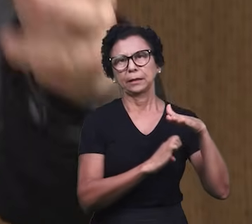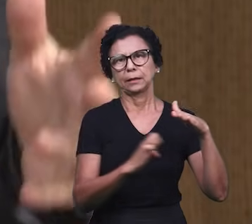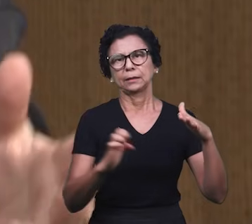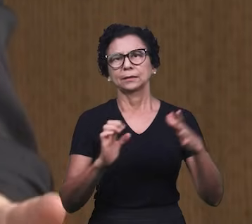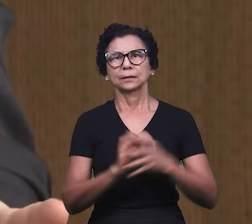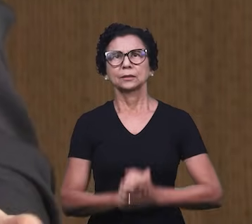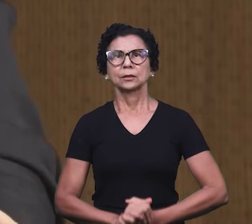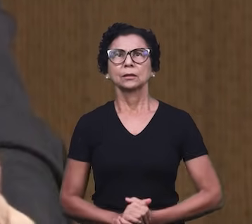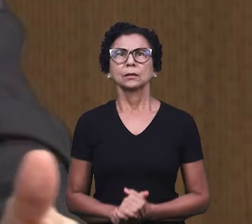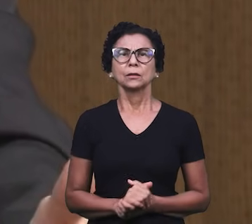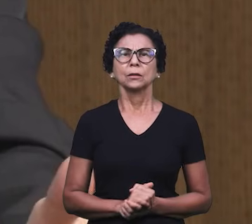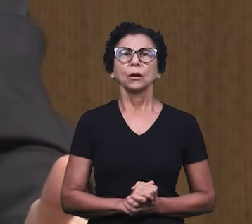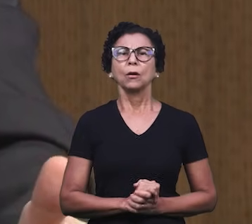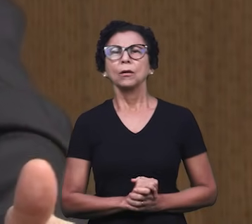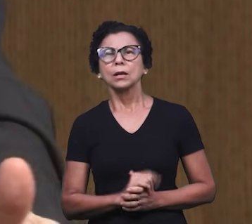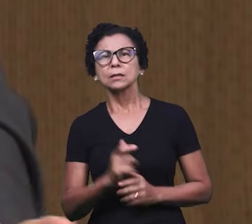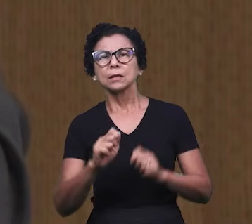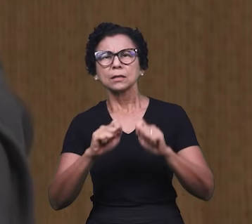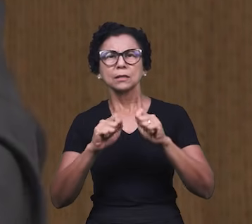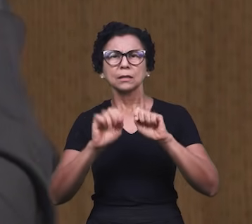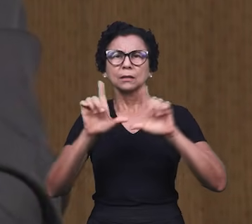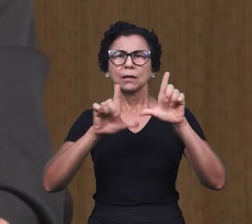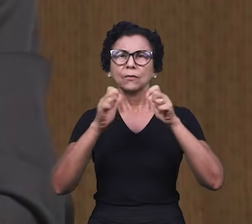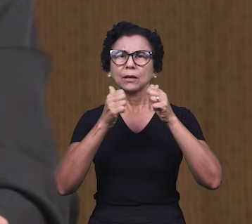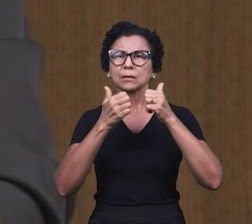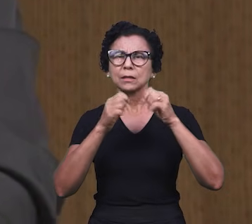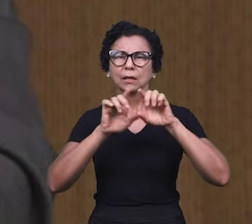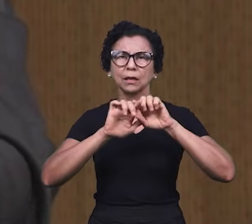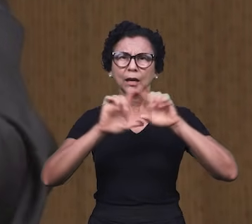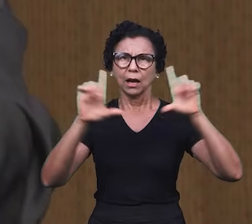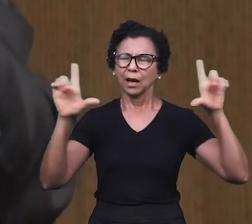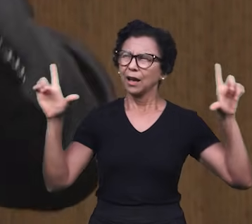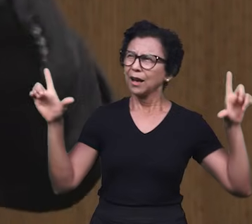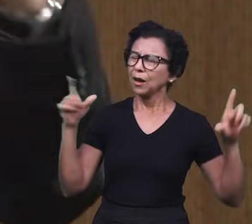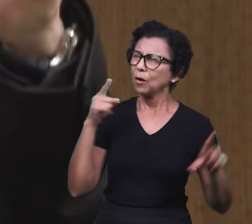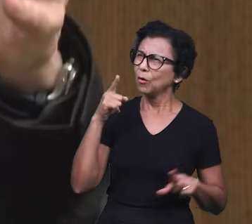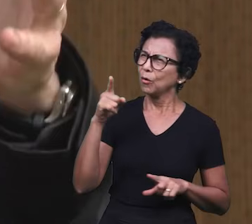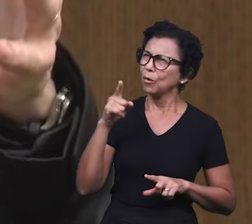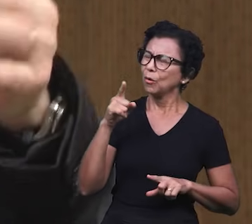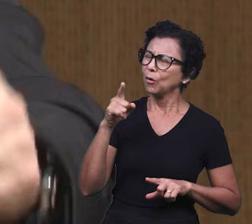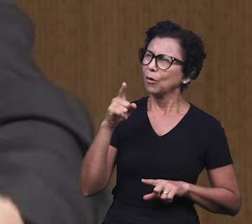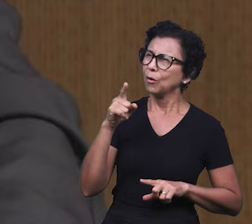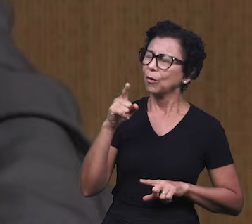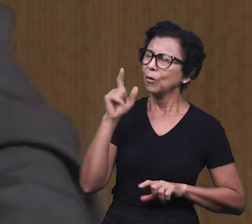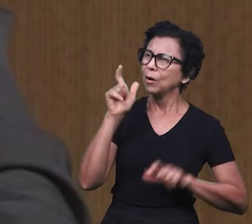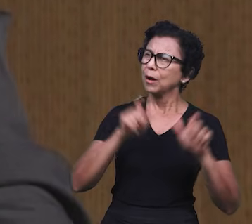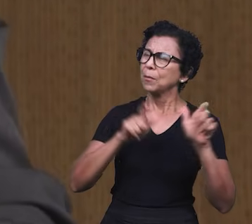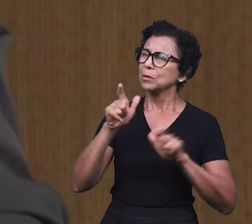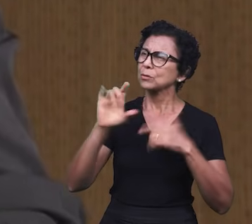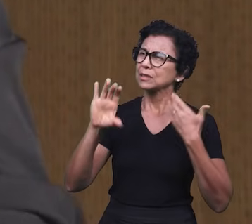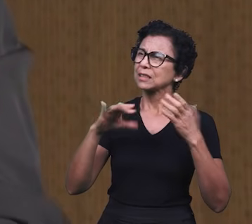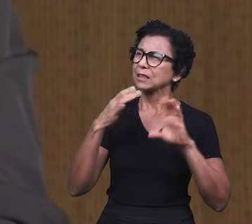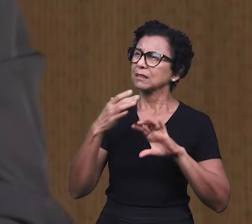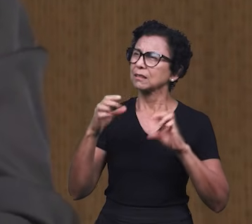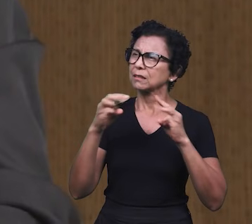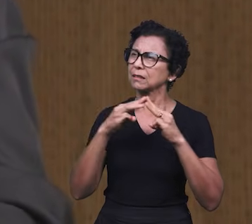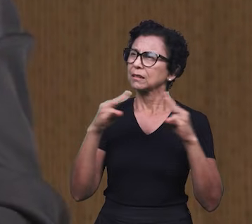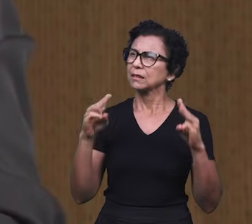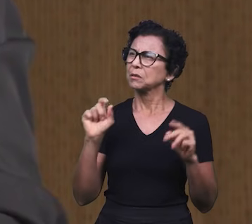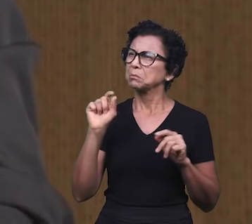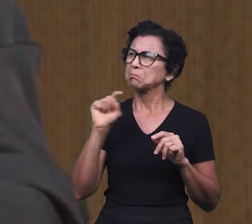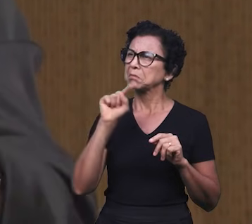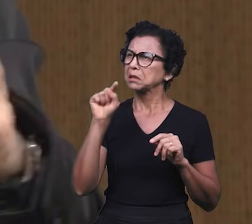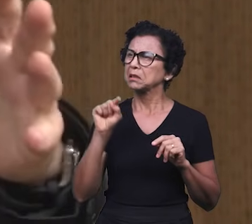povo cantando no Manaim, o que é isso, né? Olha que coisa bonita, fica ali e começa a ver. Por isso que nós colocamos ali, em